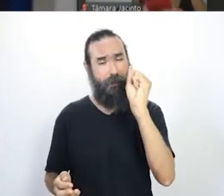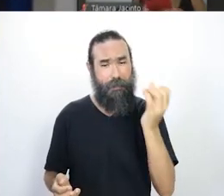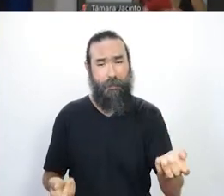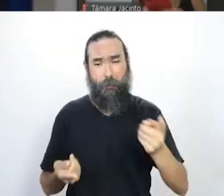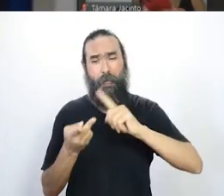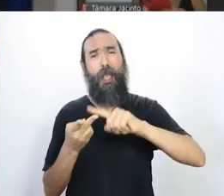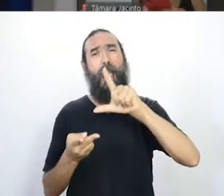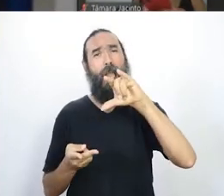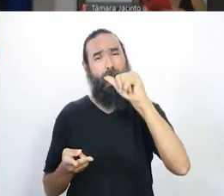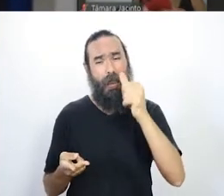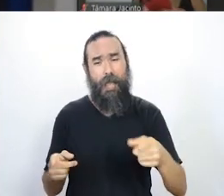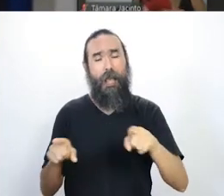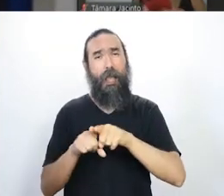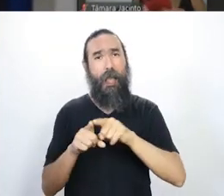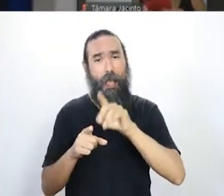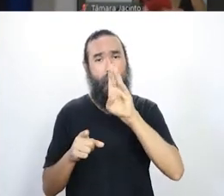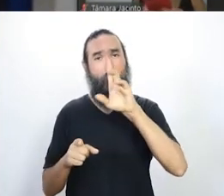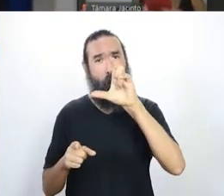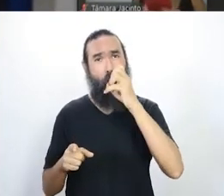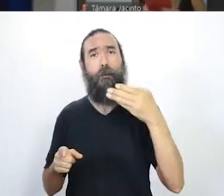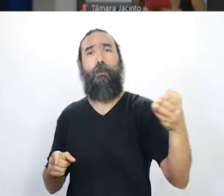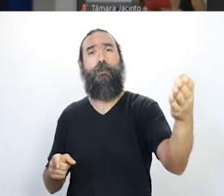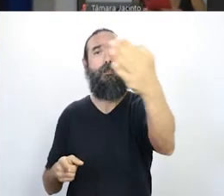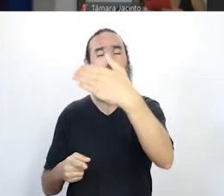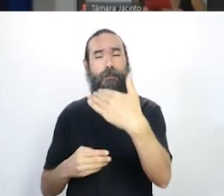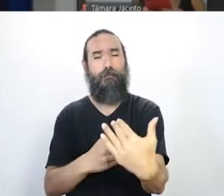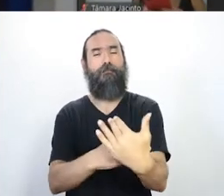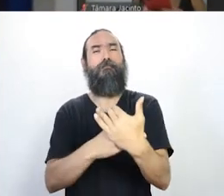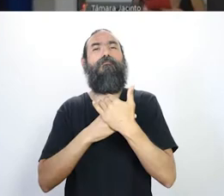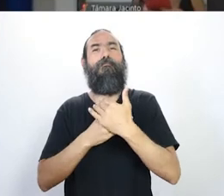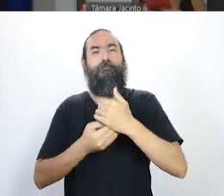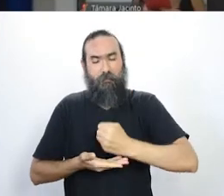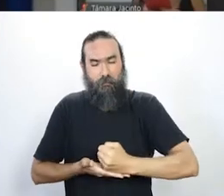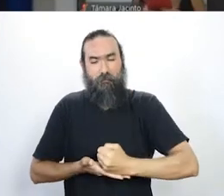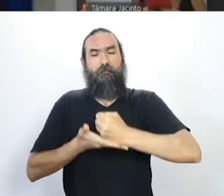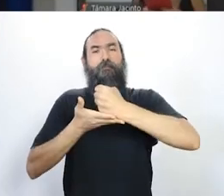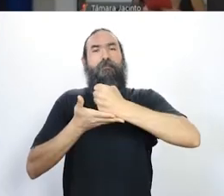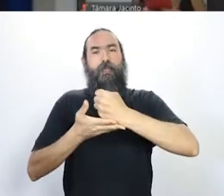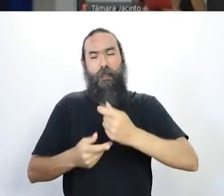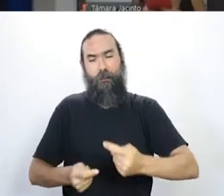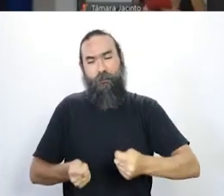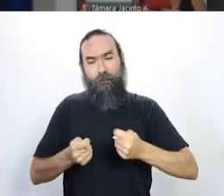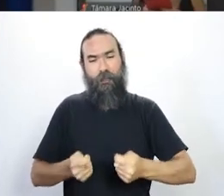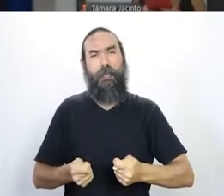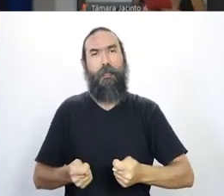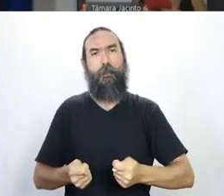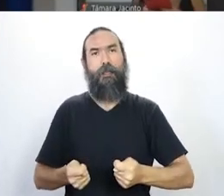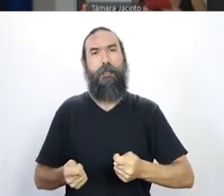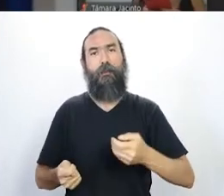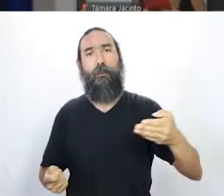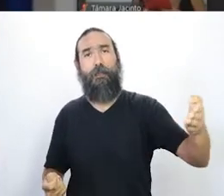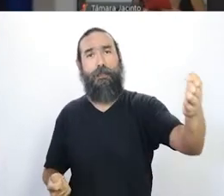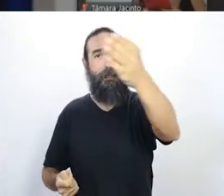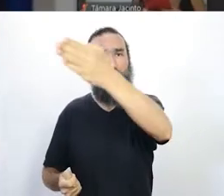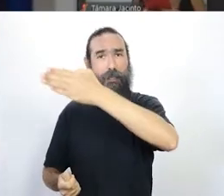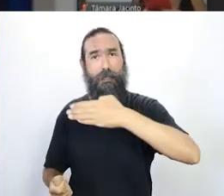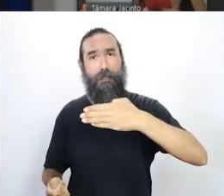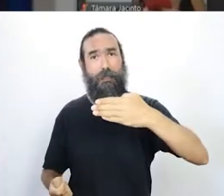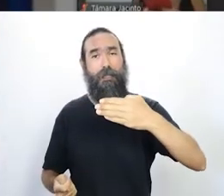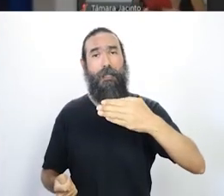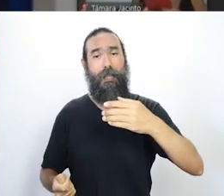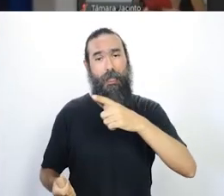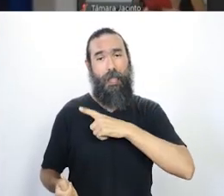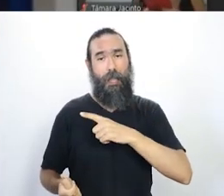gente. Vocês são o lastro que mantém a gente firmes, né? Vocês trazem com vocês,